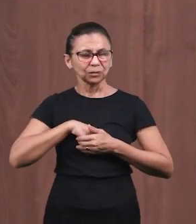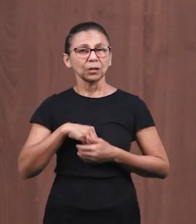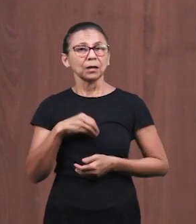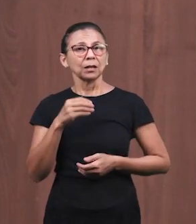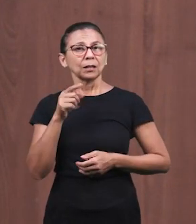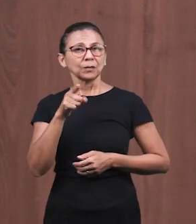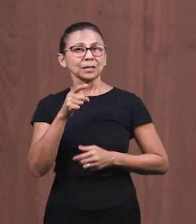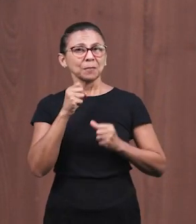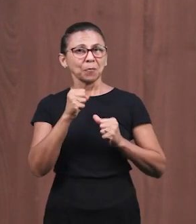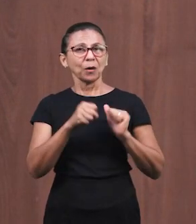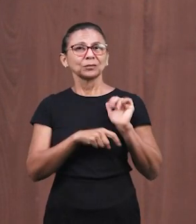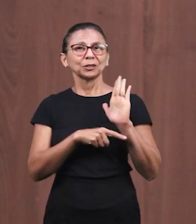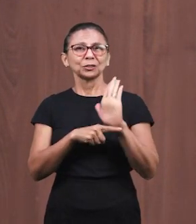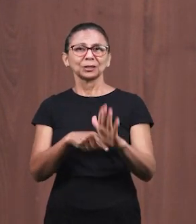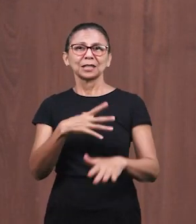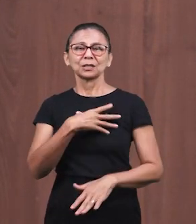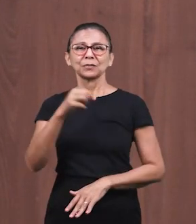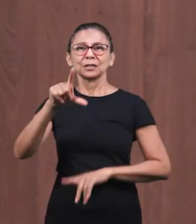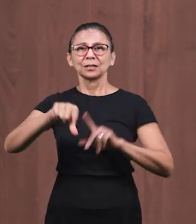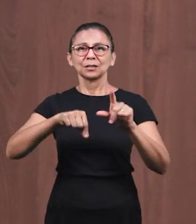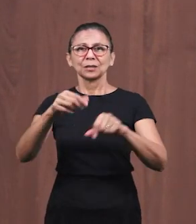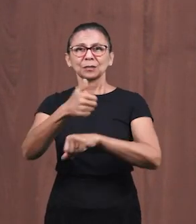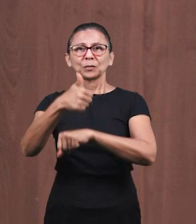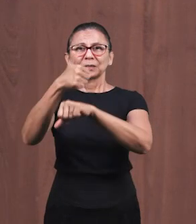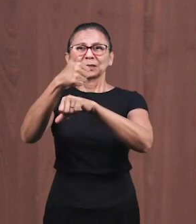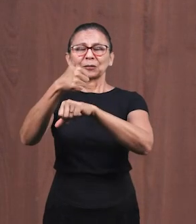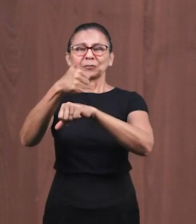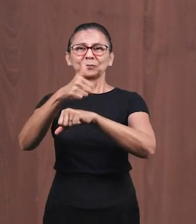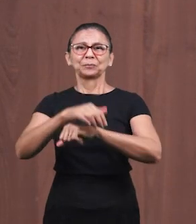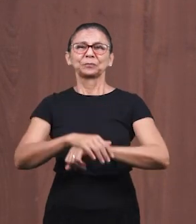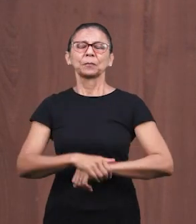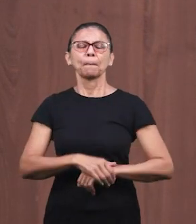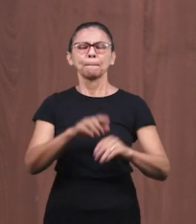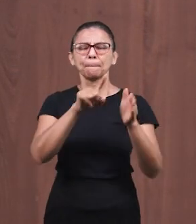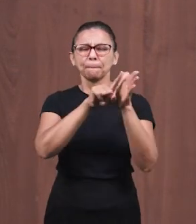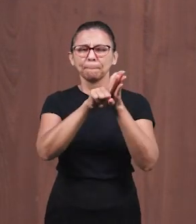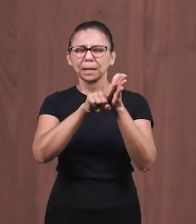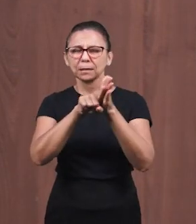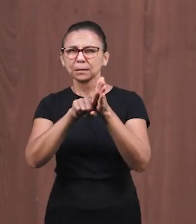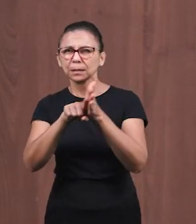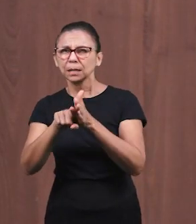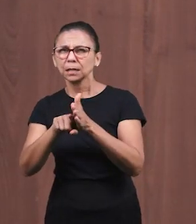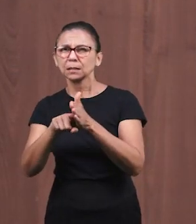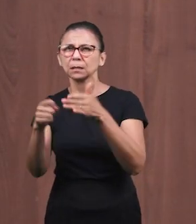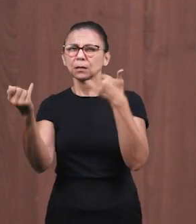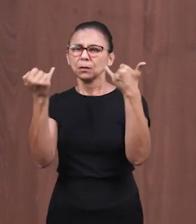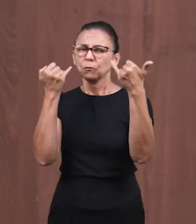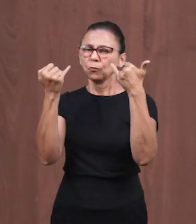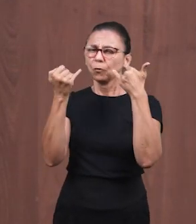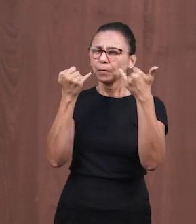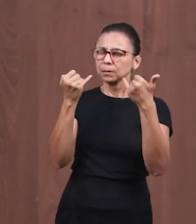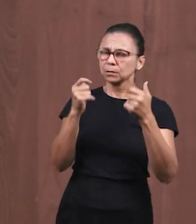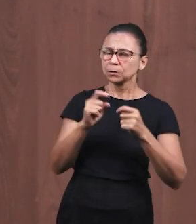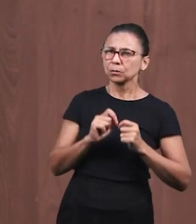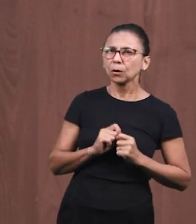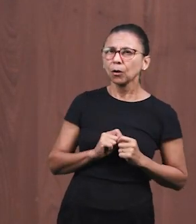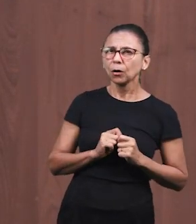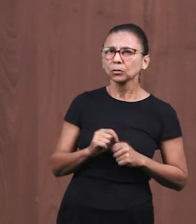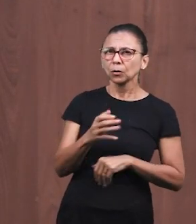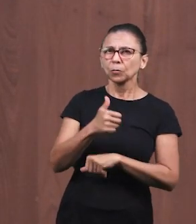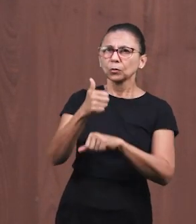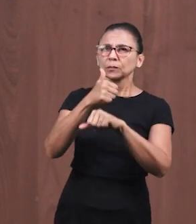ajudará seu filho na escolha da profissão que o fará feliz. Pesquisem, busquem informações sobre o